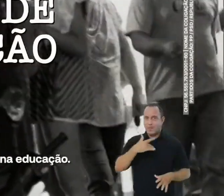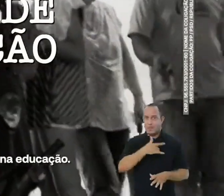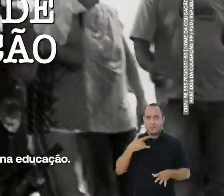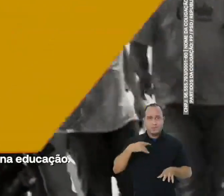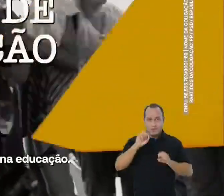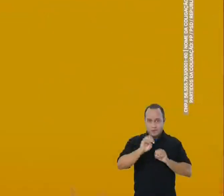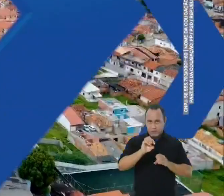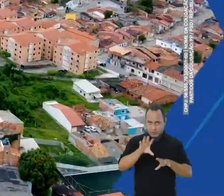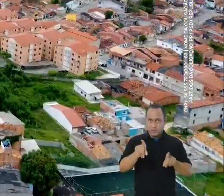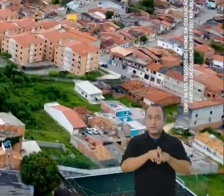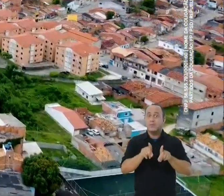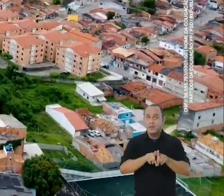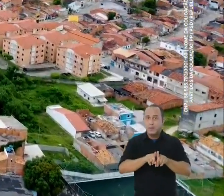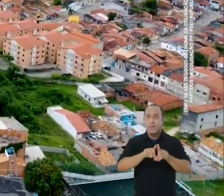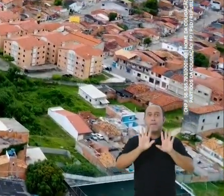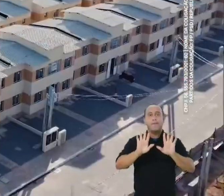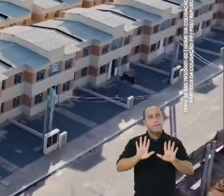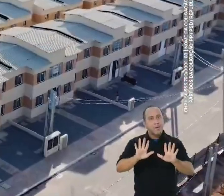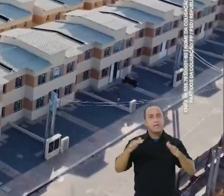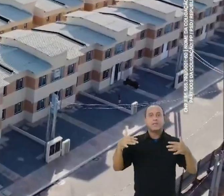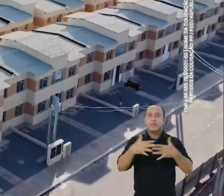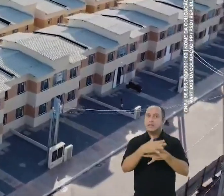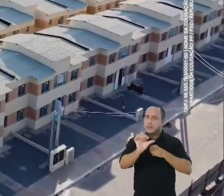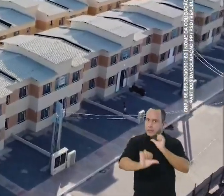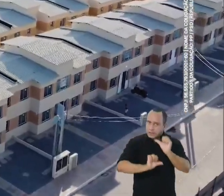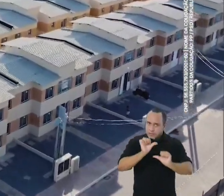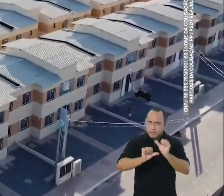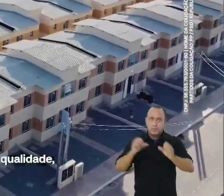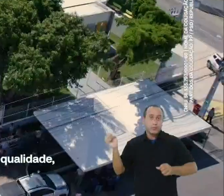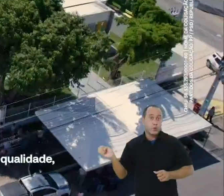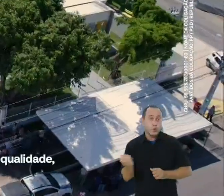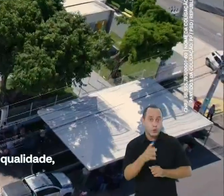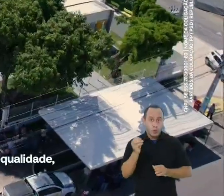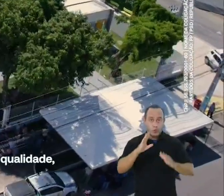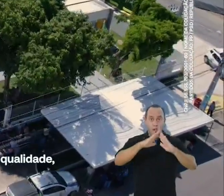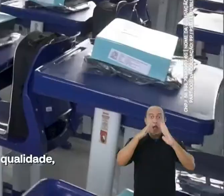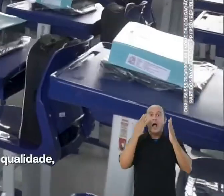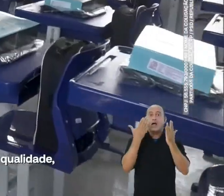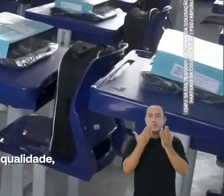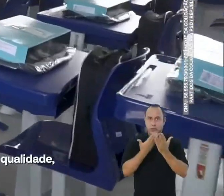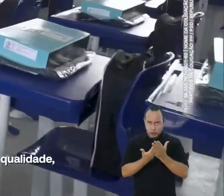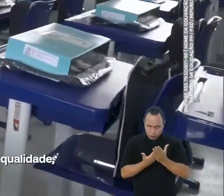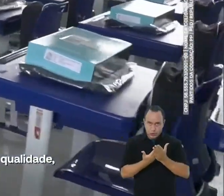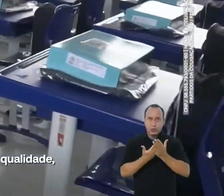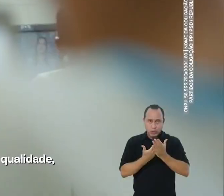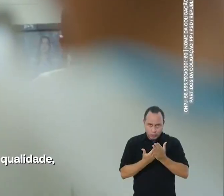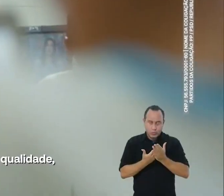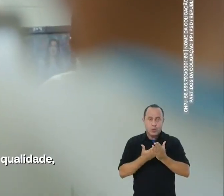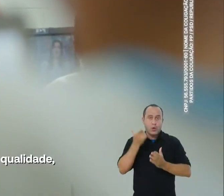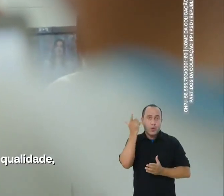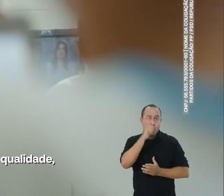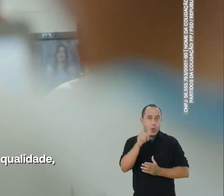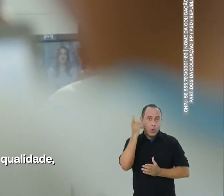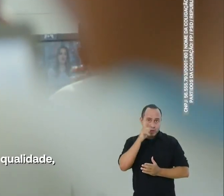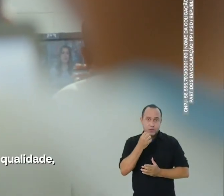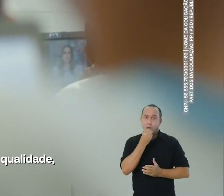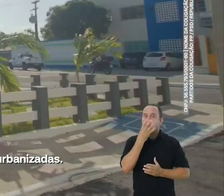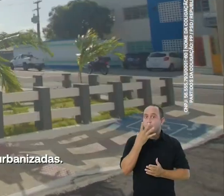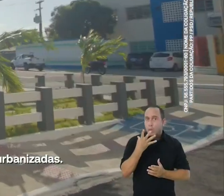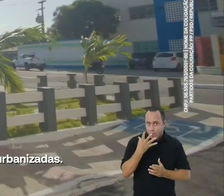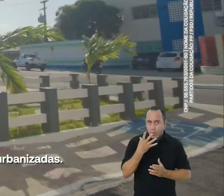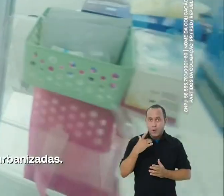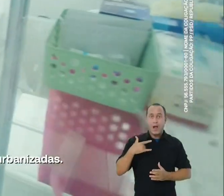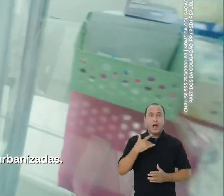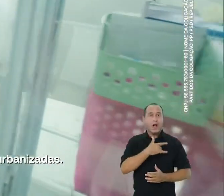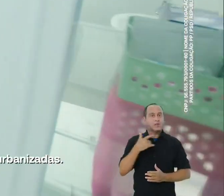na educação. Mas a cidade foi reconstruída. As escolas chegaram a um patamar inédito de qualidade.